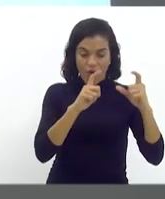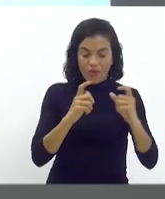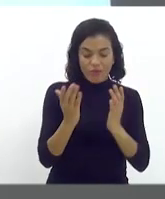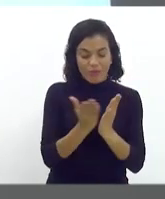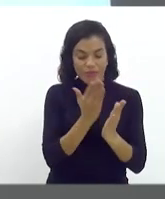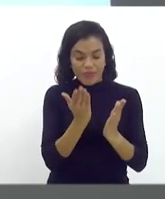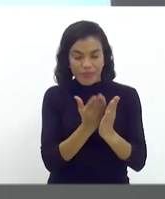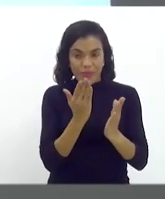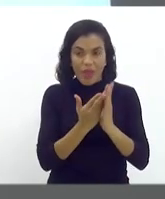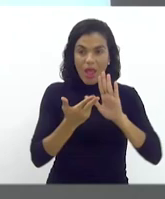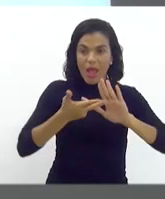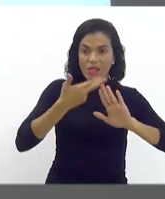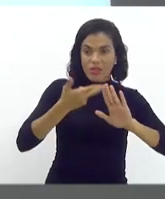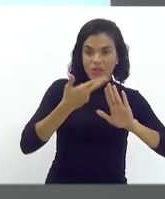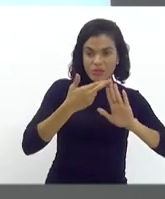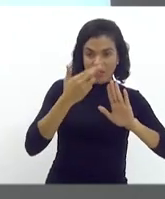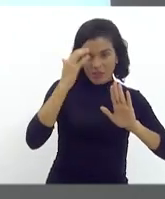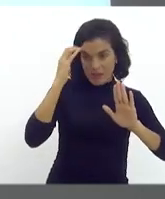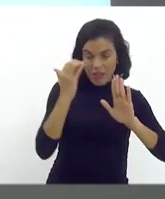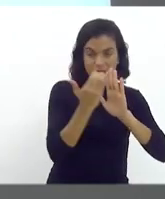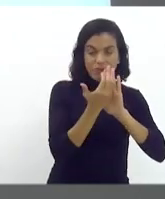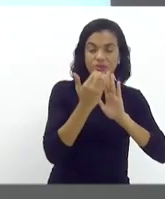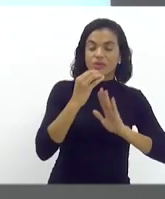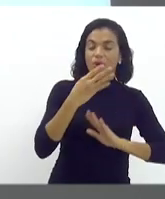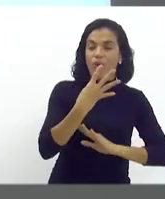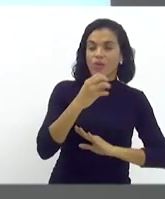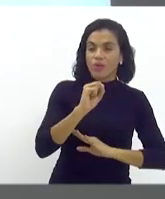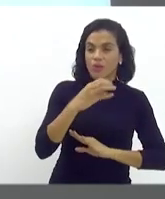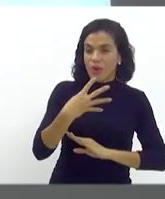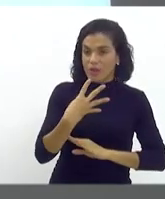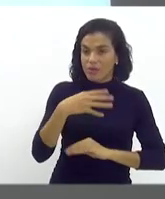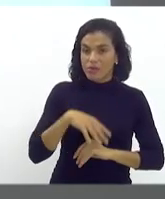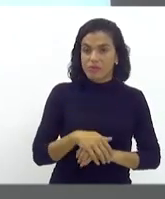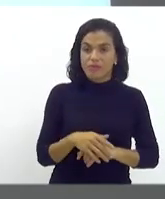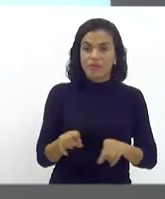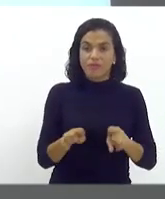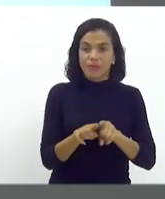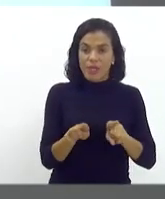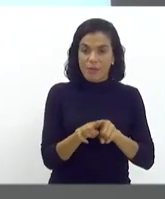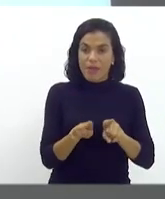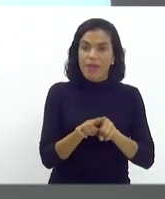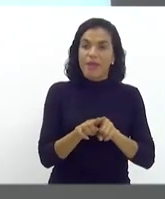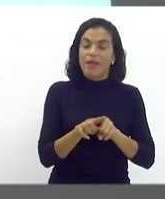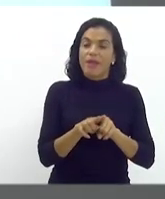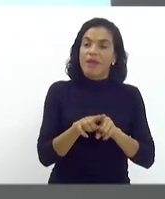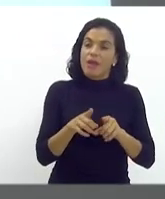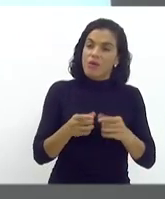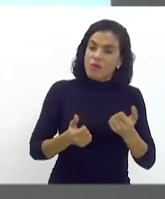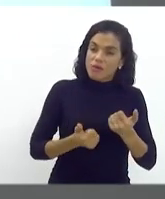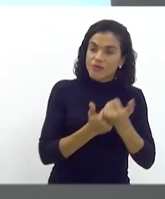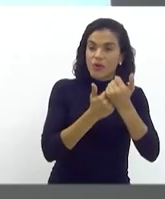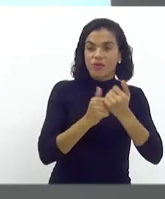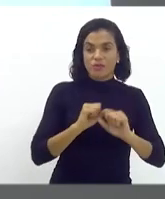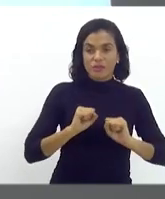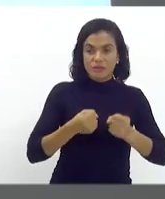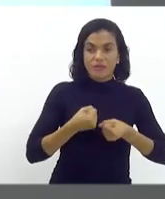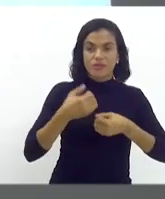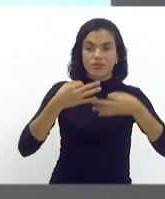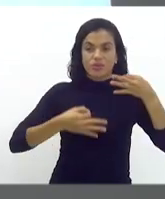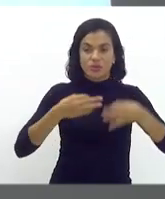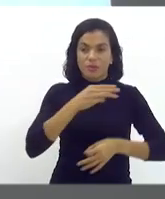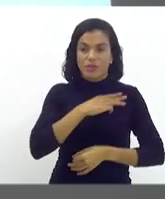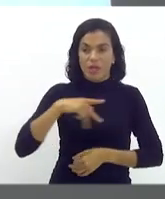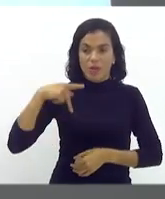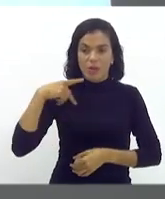moldes da resolução 484 do cnjividade esforço junto ao judiciário Ministério Público Defensoria Pública